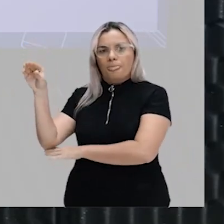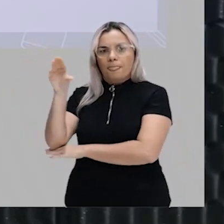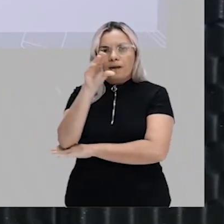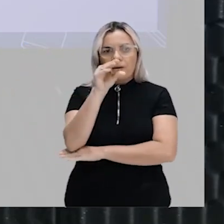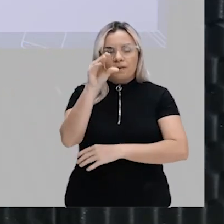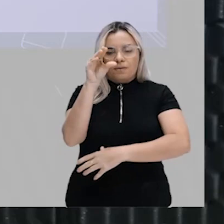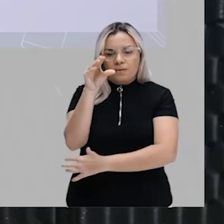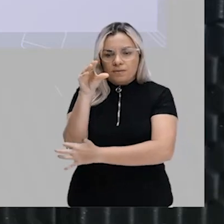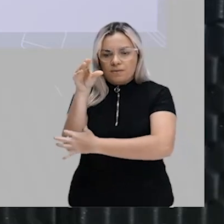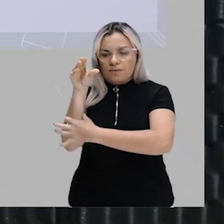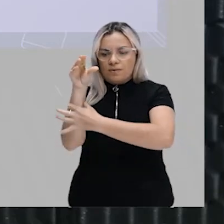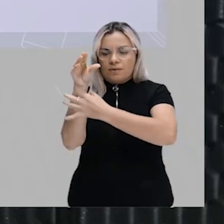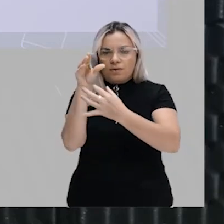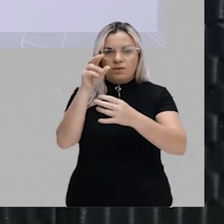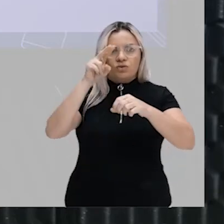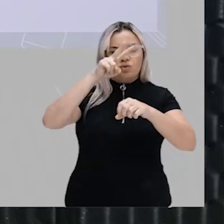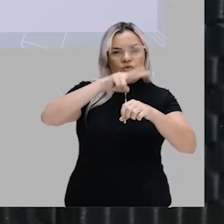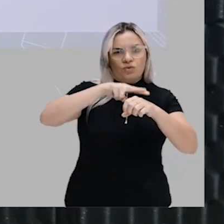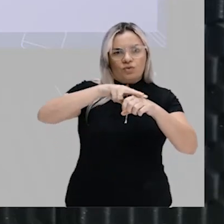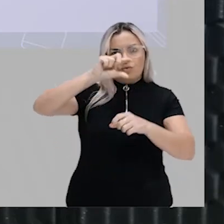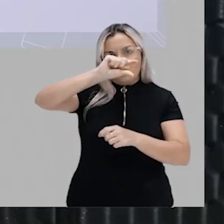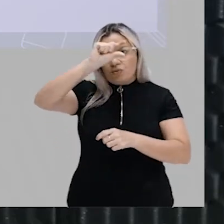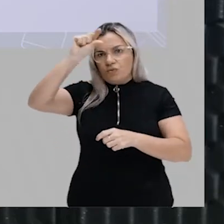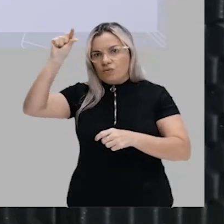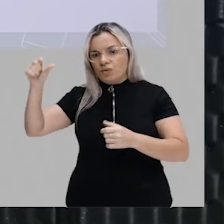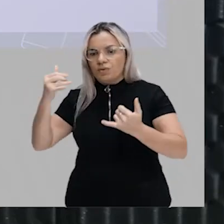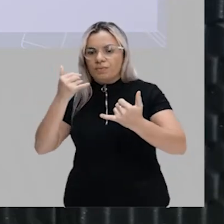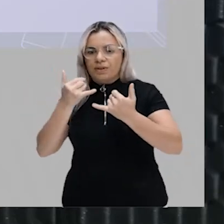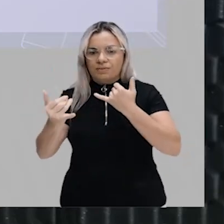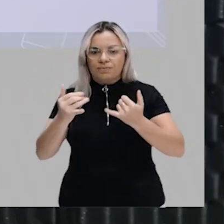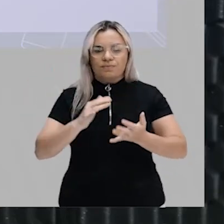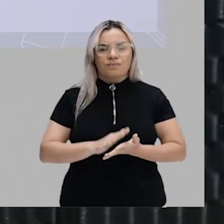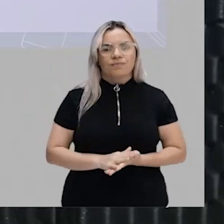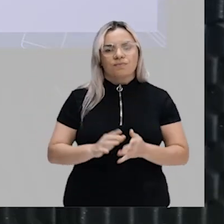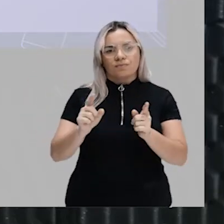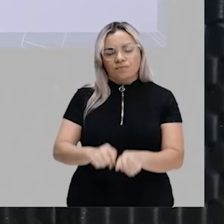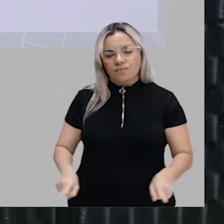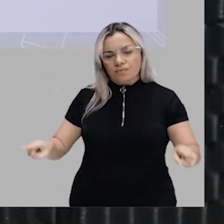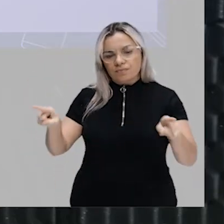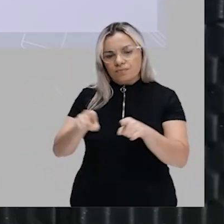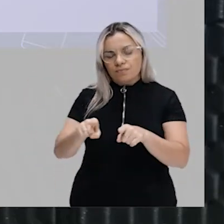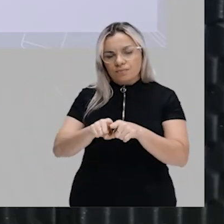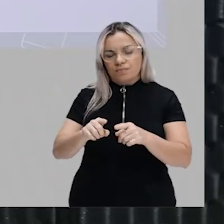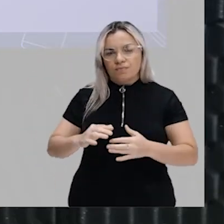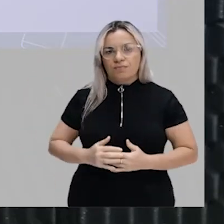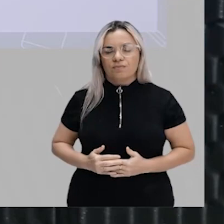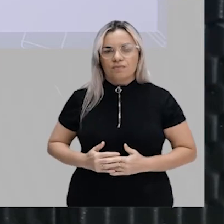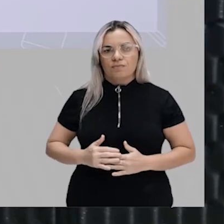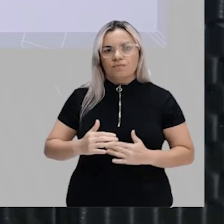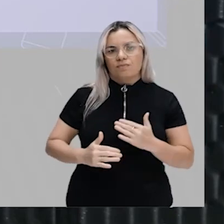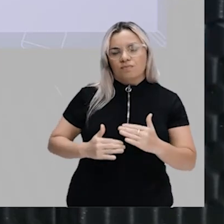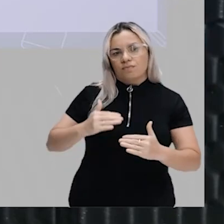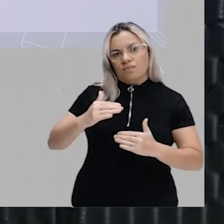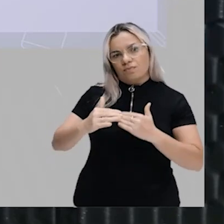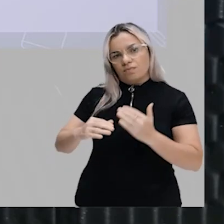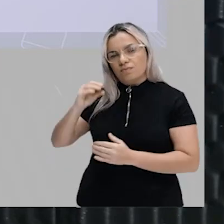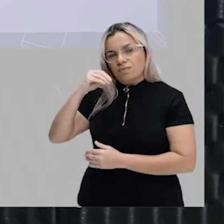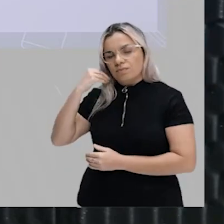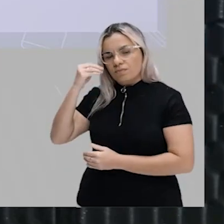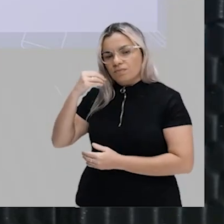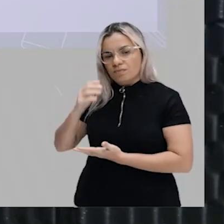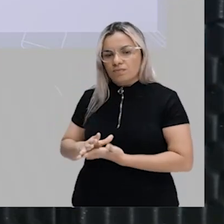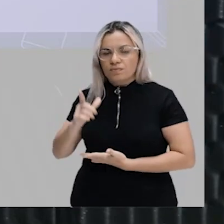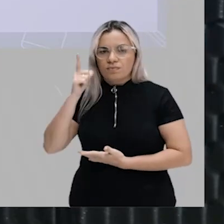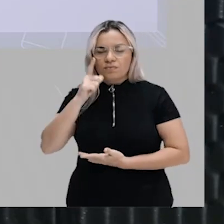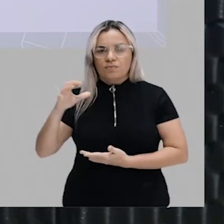pescoço de cisne, tá? E ele também, com os seus procedimentos científicos, ele conseguiu